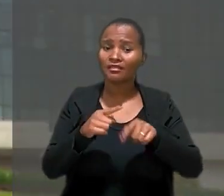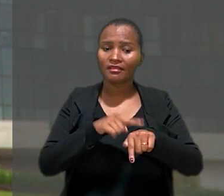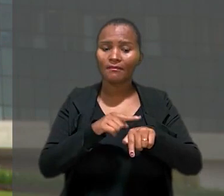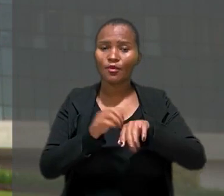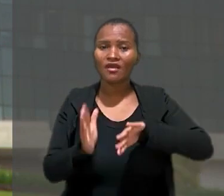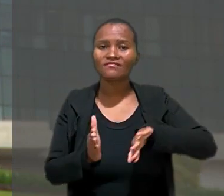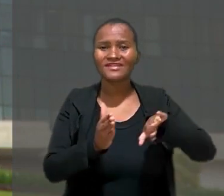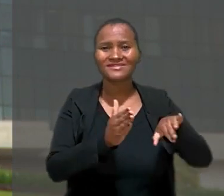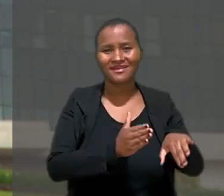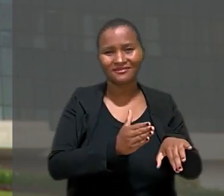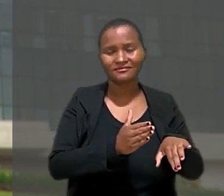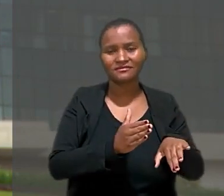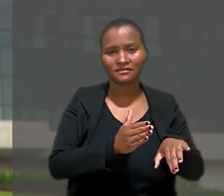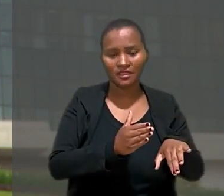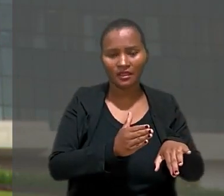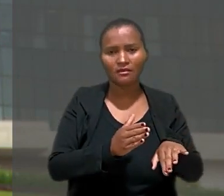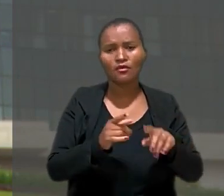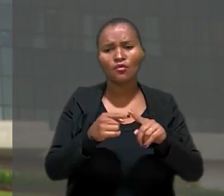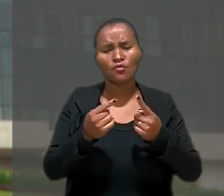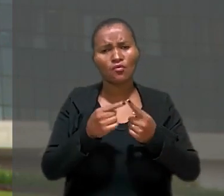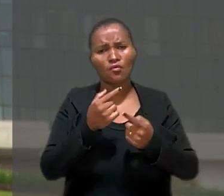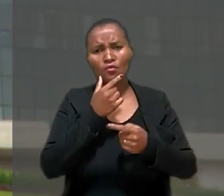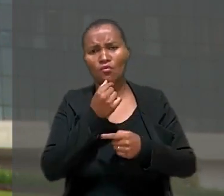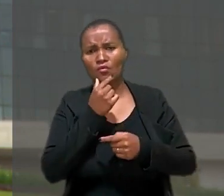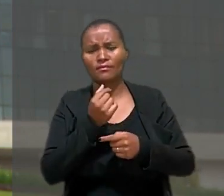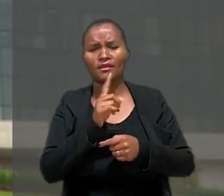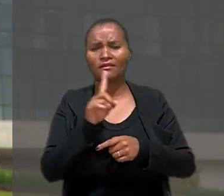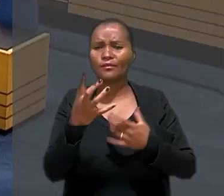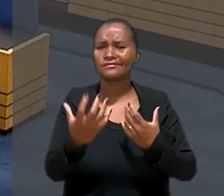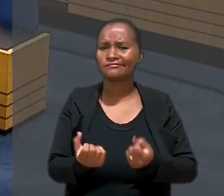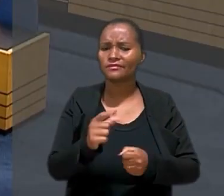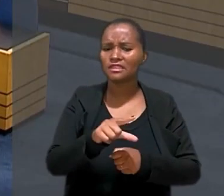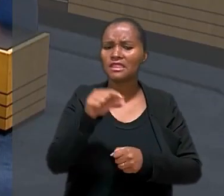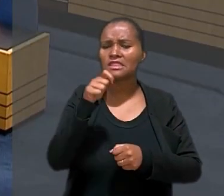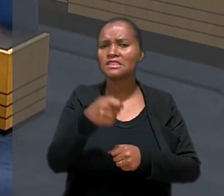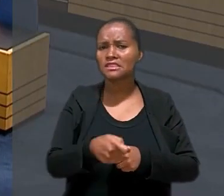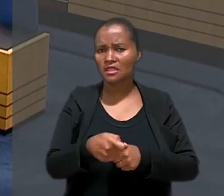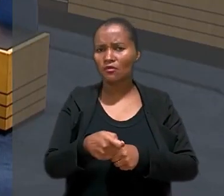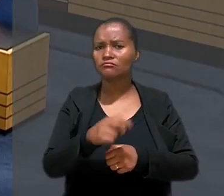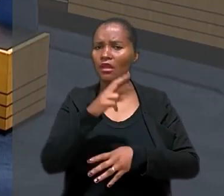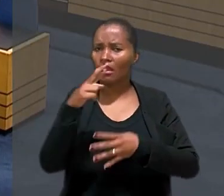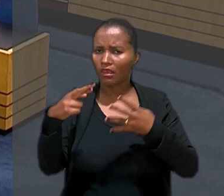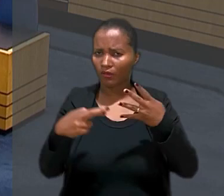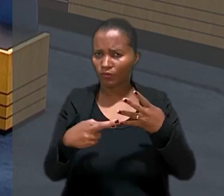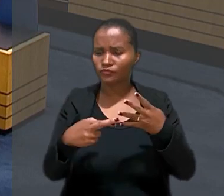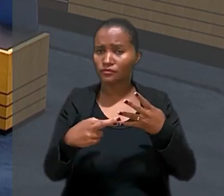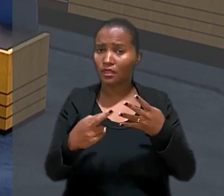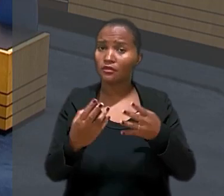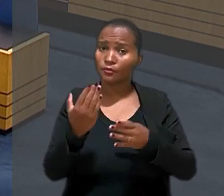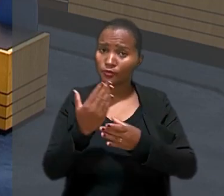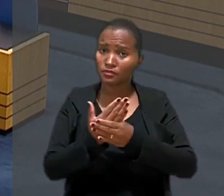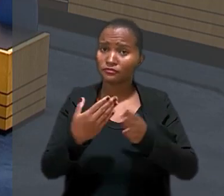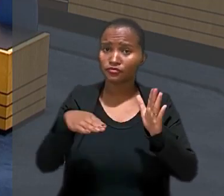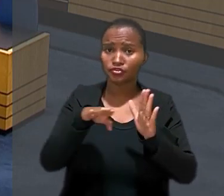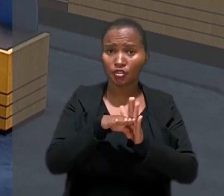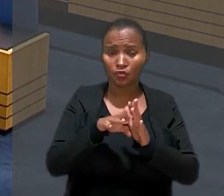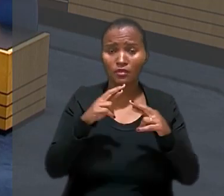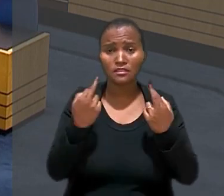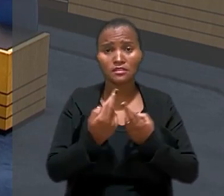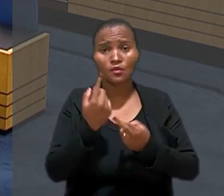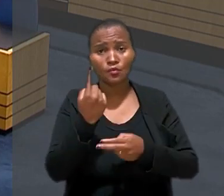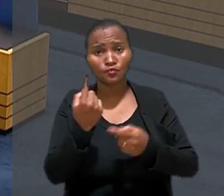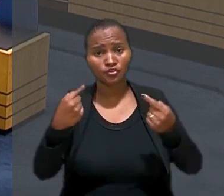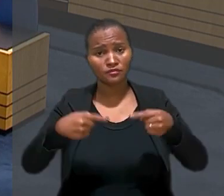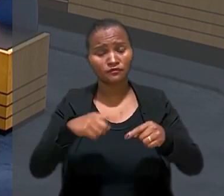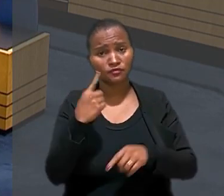que o fisiologista ficou afastado. Inconformado com a decisão, o trabalhador apresentou embargos e o caso chegou à